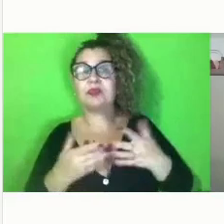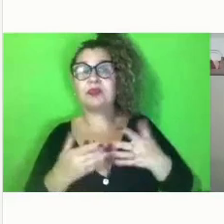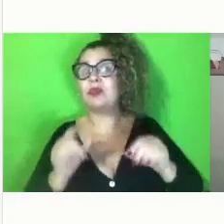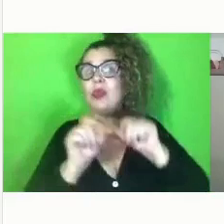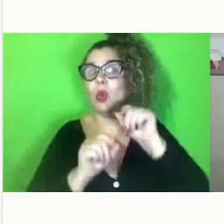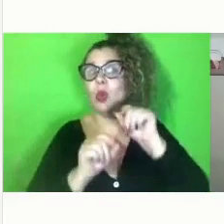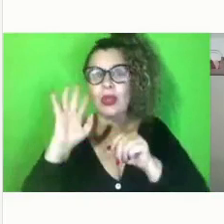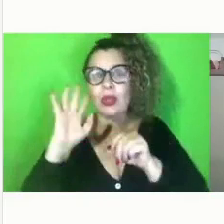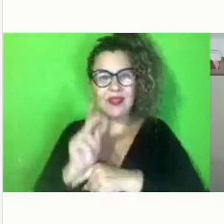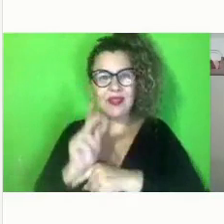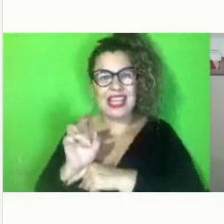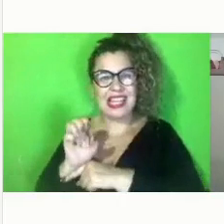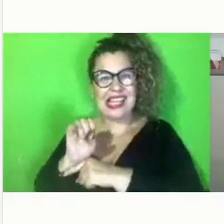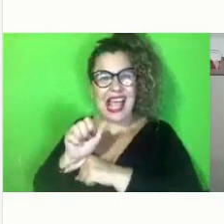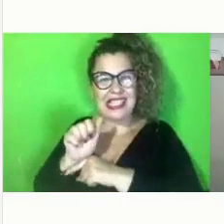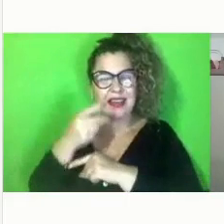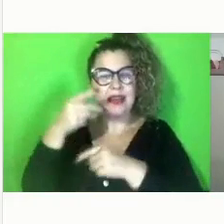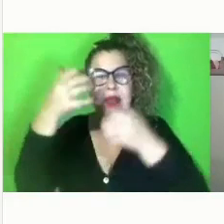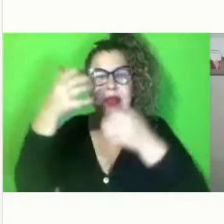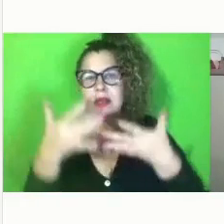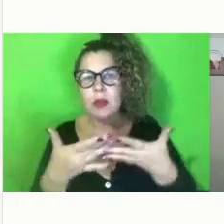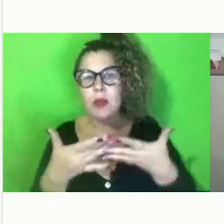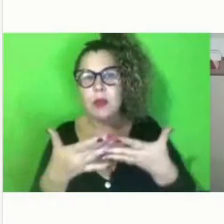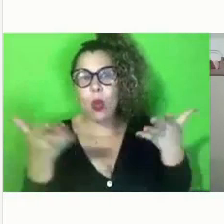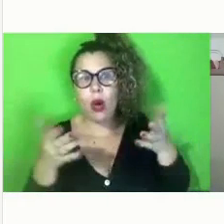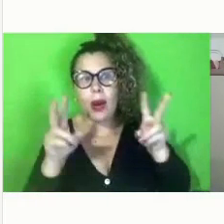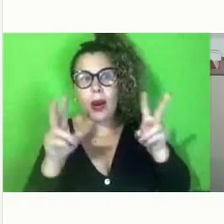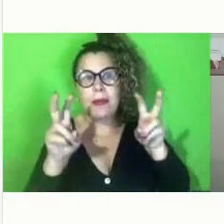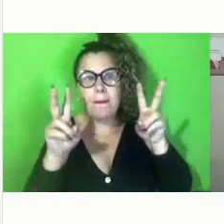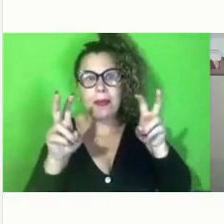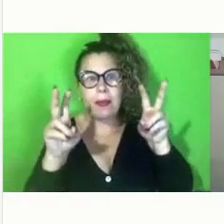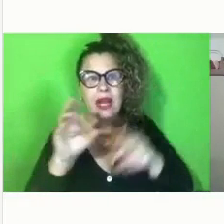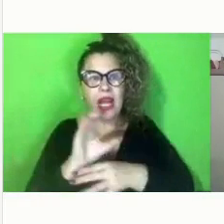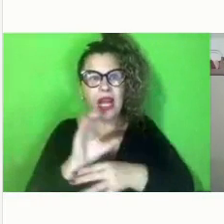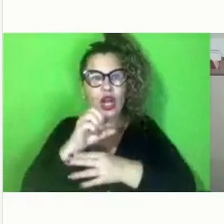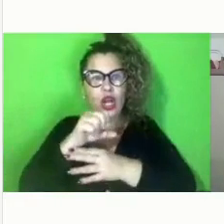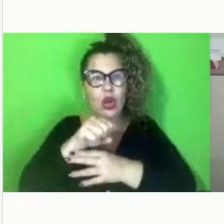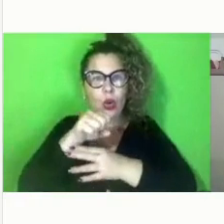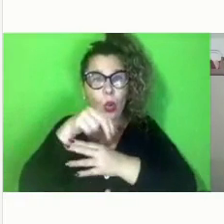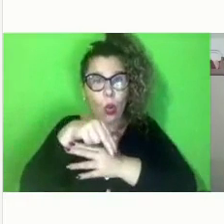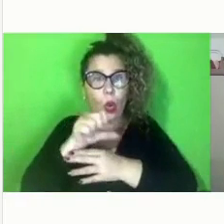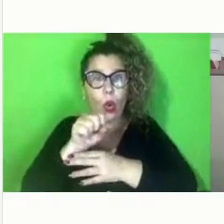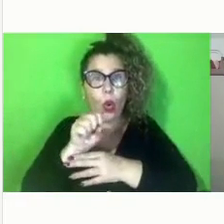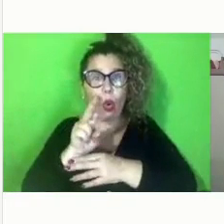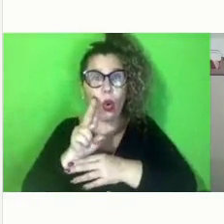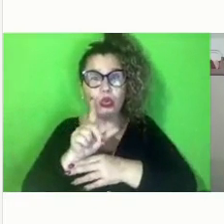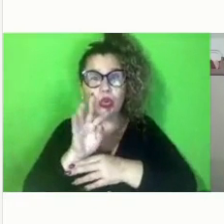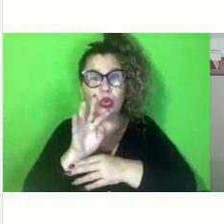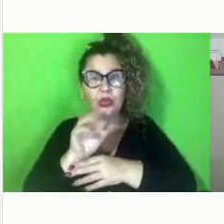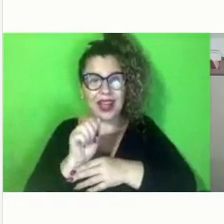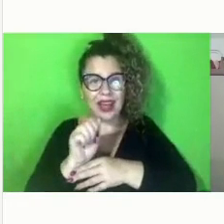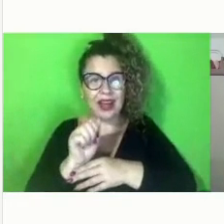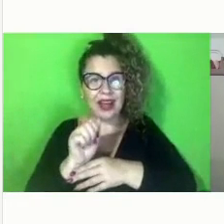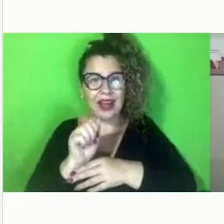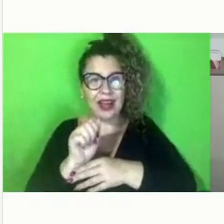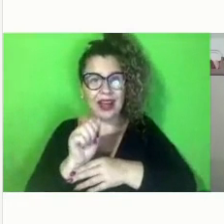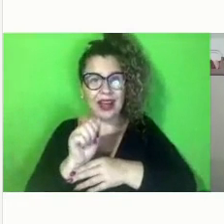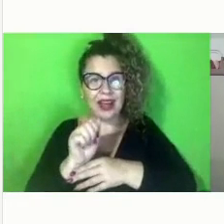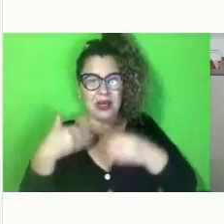públicas. Quando houve a consulta pública do decreto 9451, o famigerado lá que regulamentou o